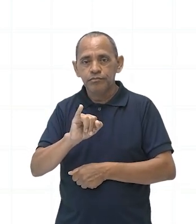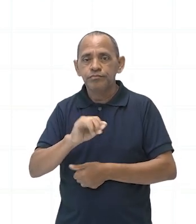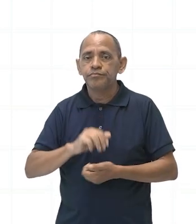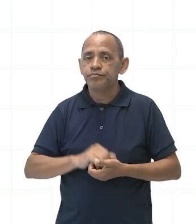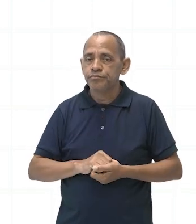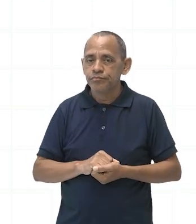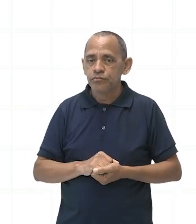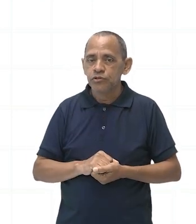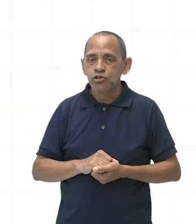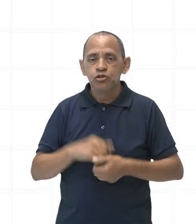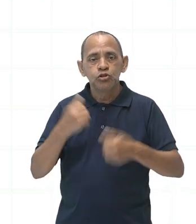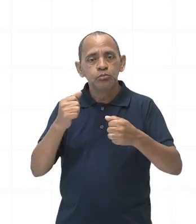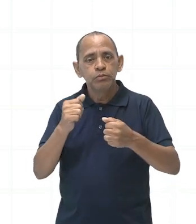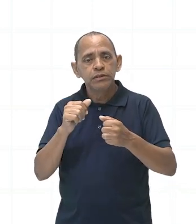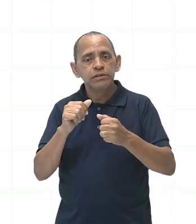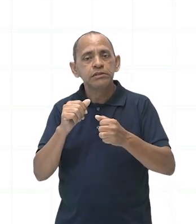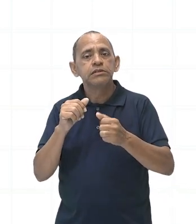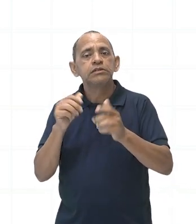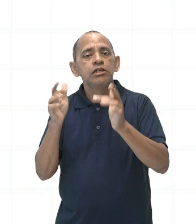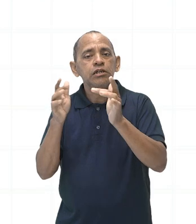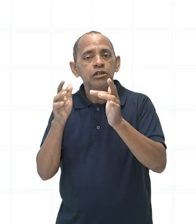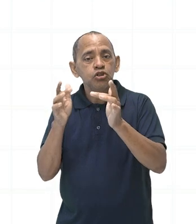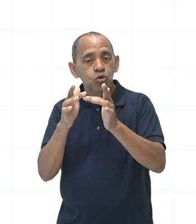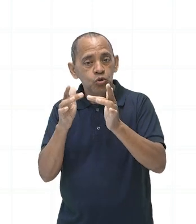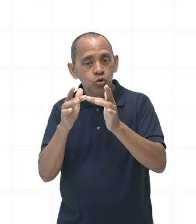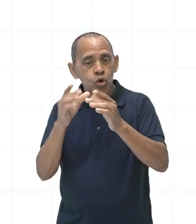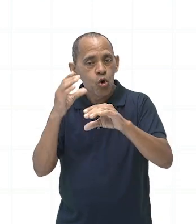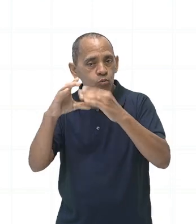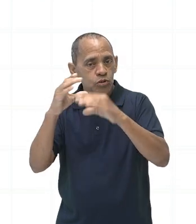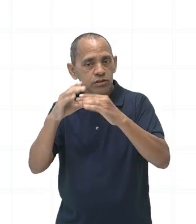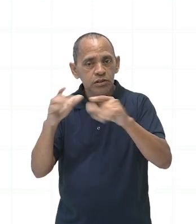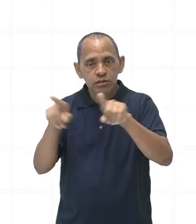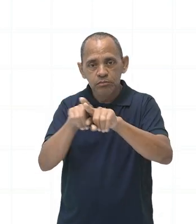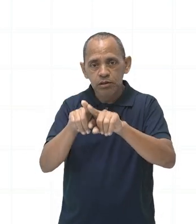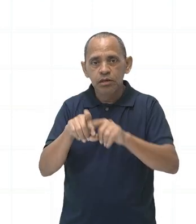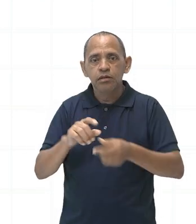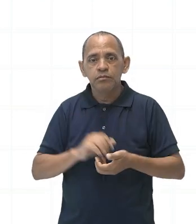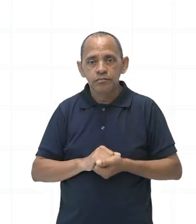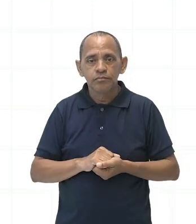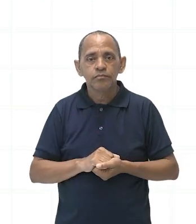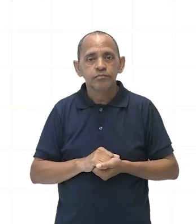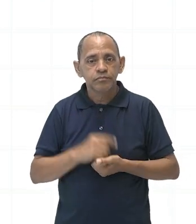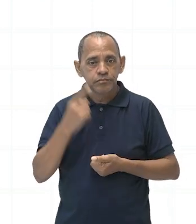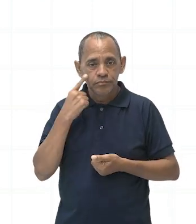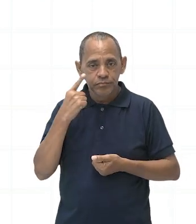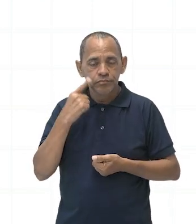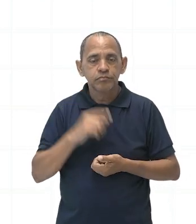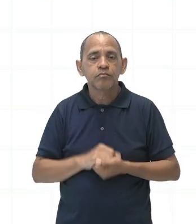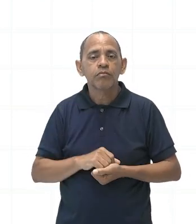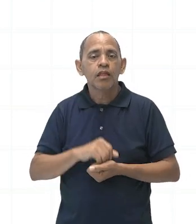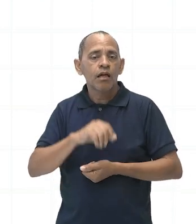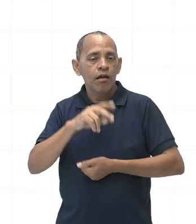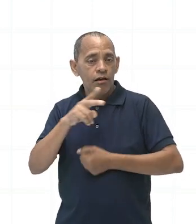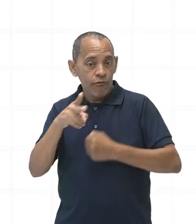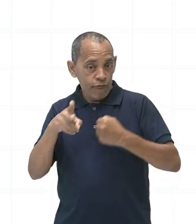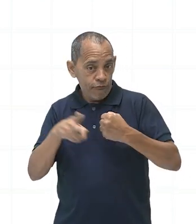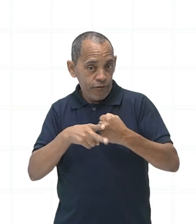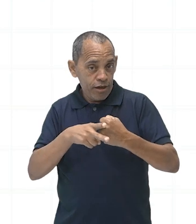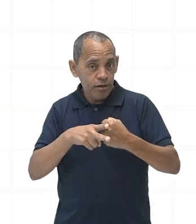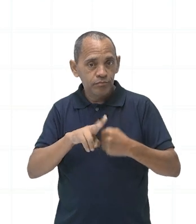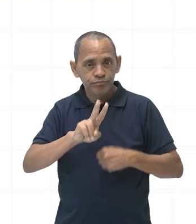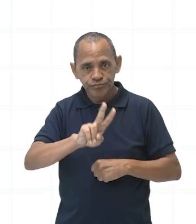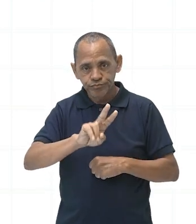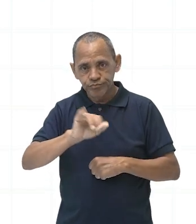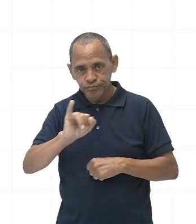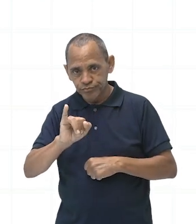complementação, ele tem o seu sentido completo dele mesmo, então eu estou diante de um verbo intransitivo. Nesse caso,